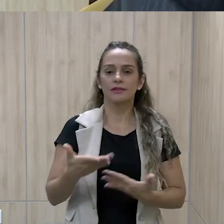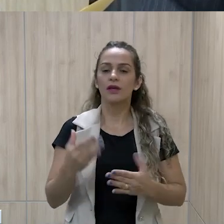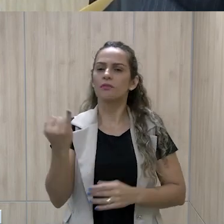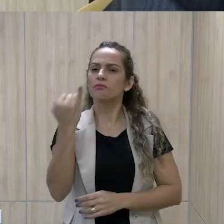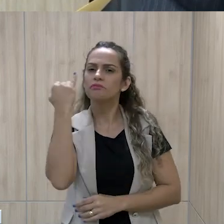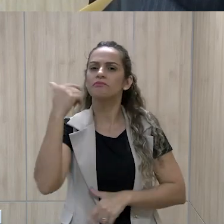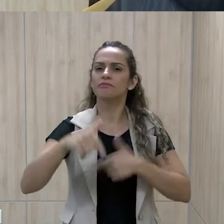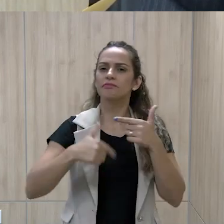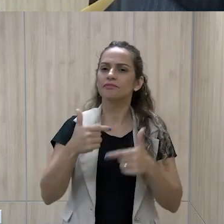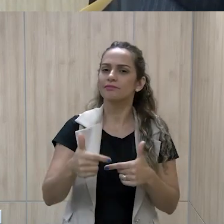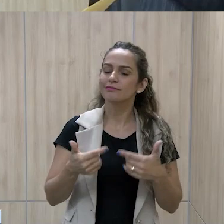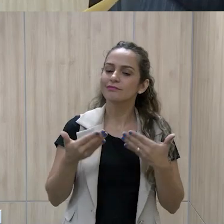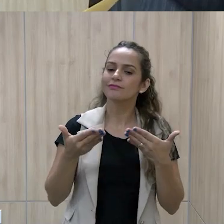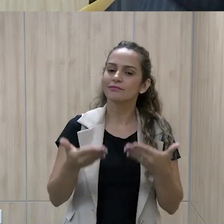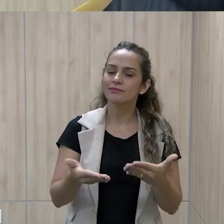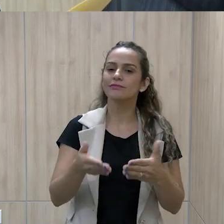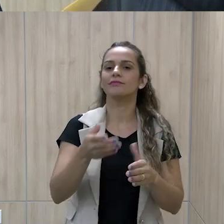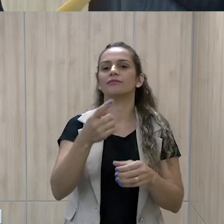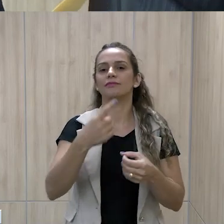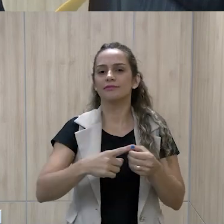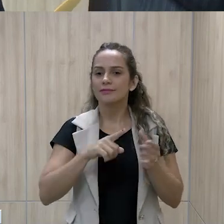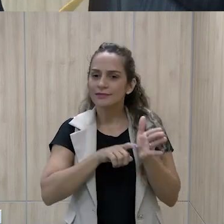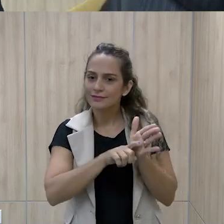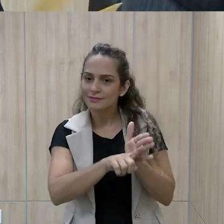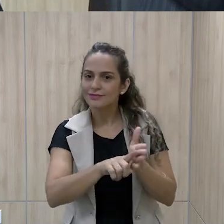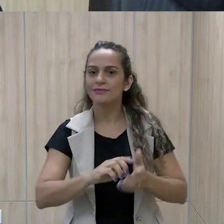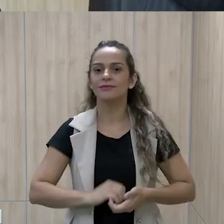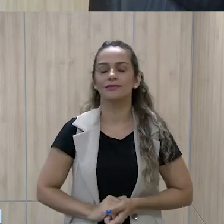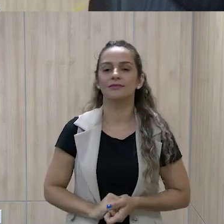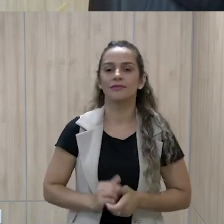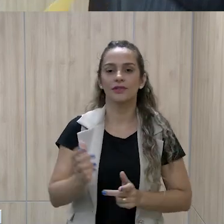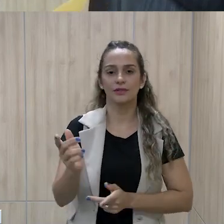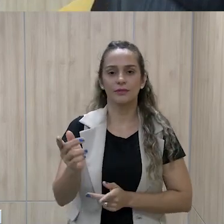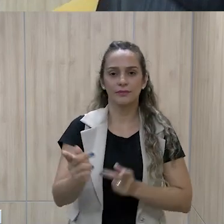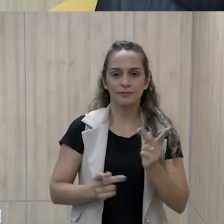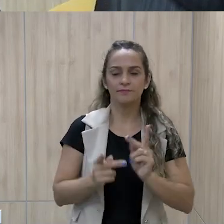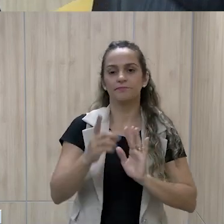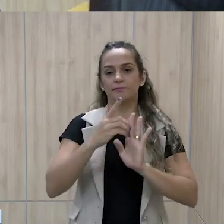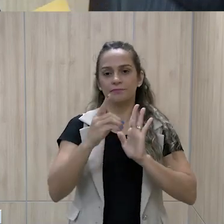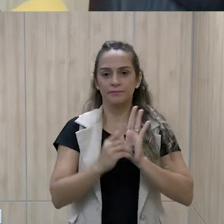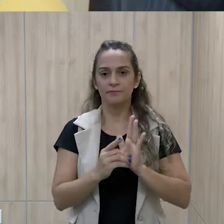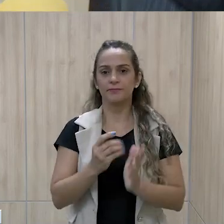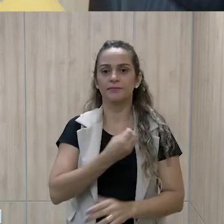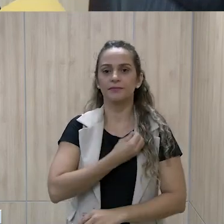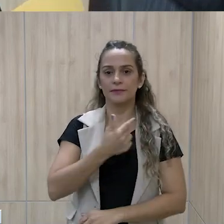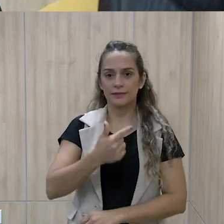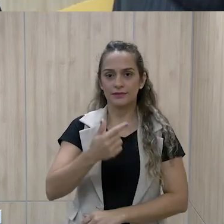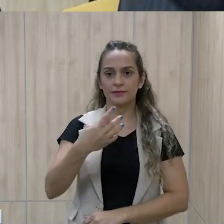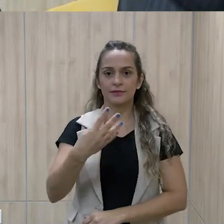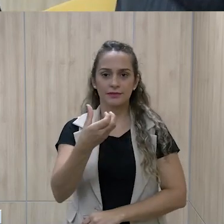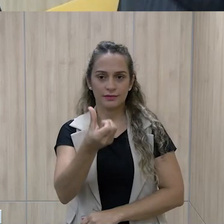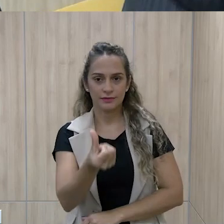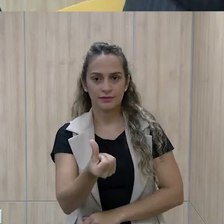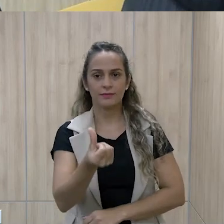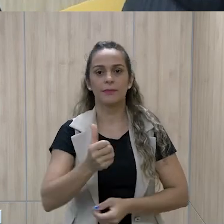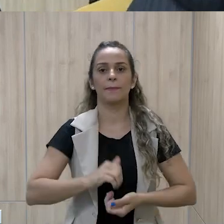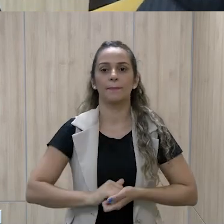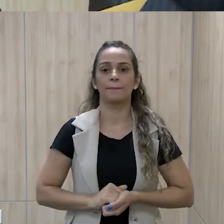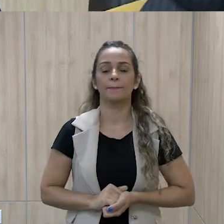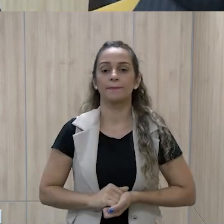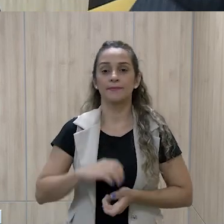Zimmermann em reconhecimento os relevantes e serviços prestado do município de Cacoal projeto decreto legislativo número